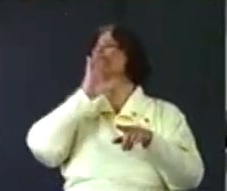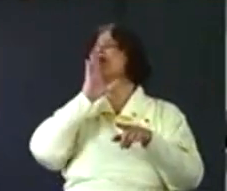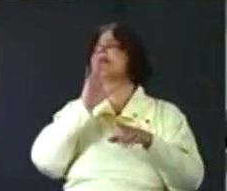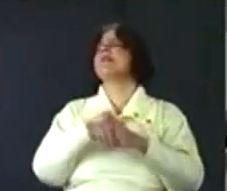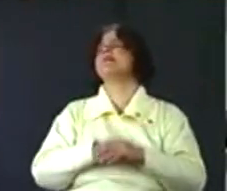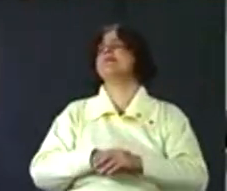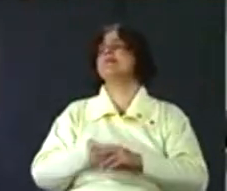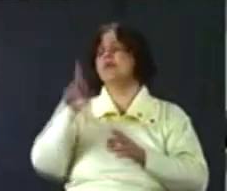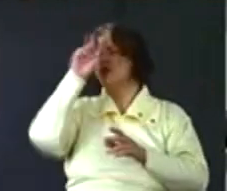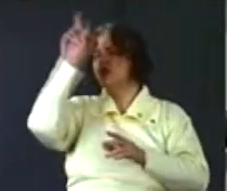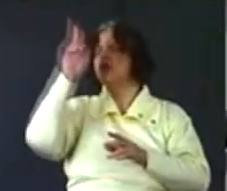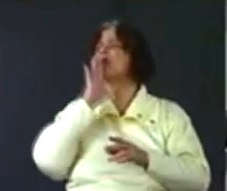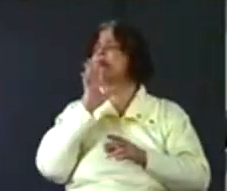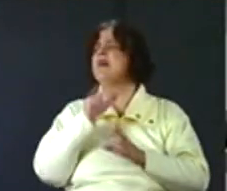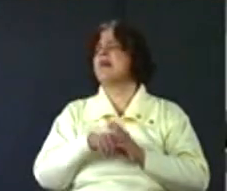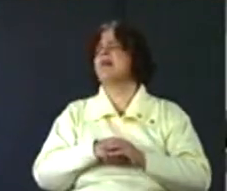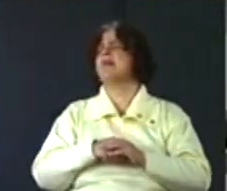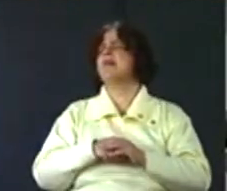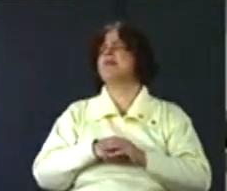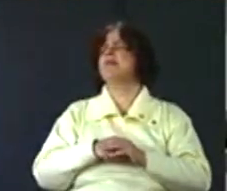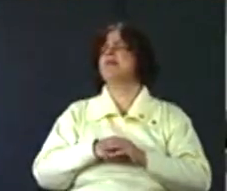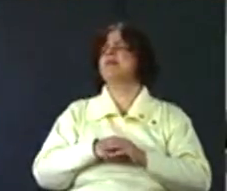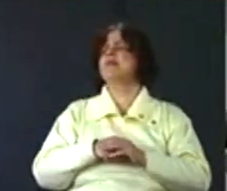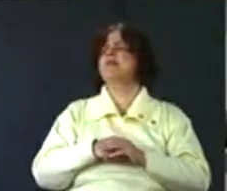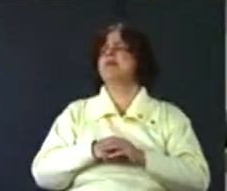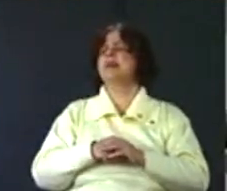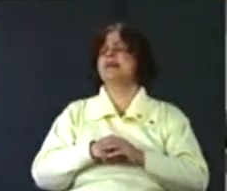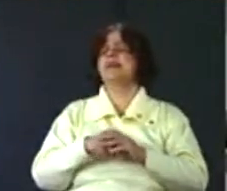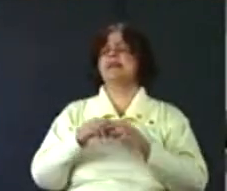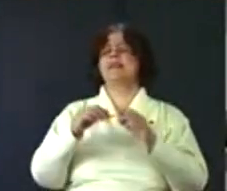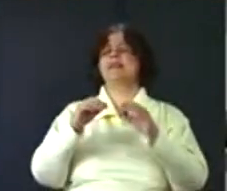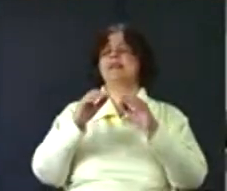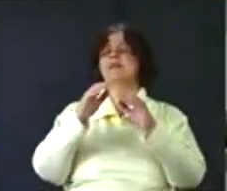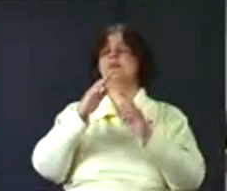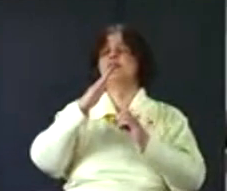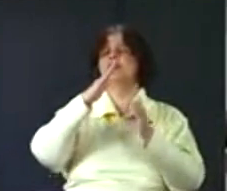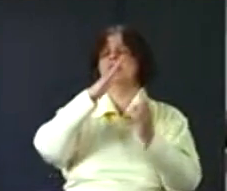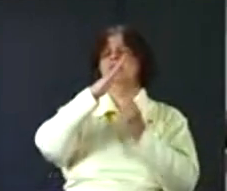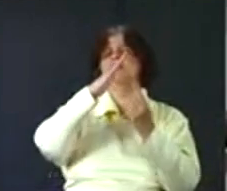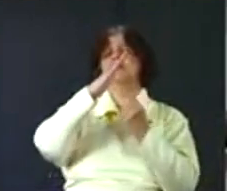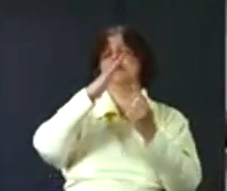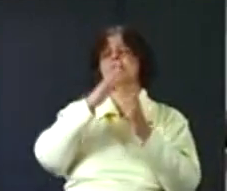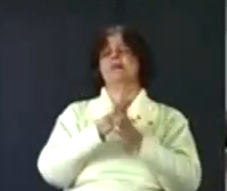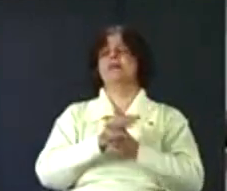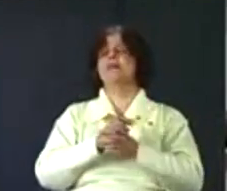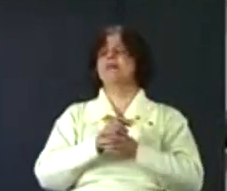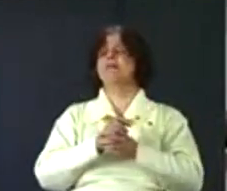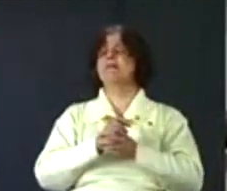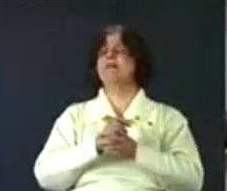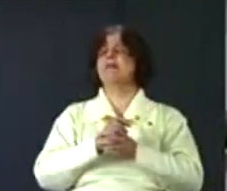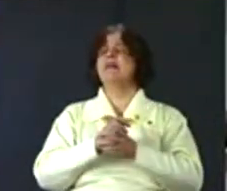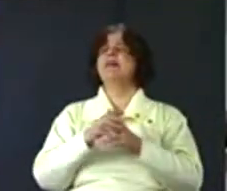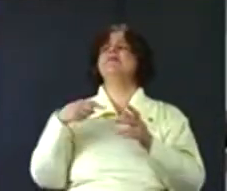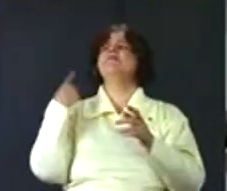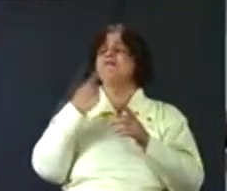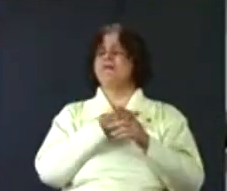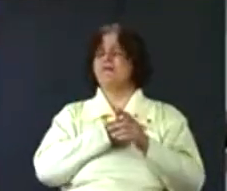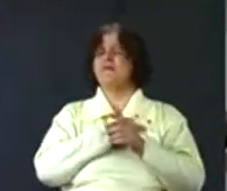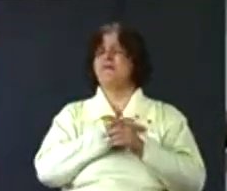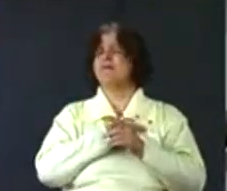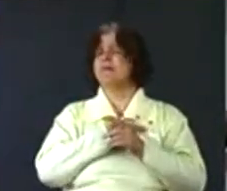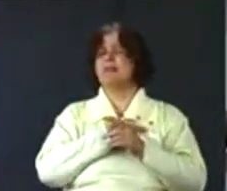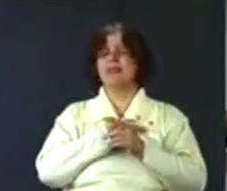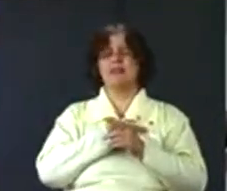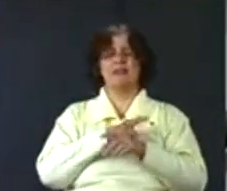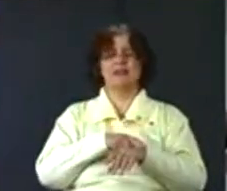de pandemia, nesse tempo de isolamento social, nesse tempo em que não podemos nos reunir como tanto amamos e queremos, mas a tua